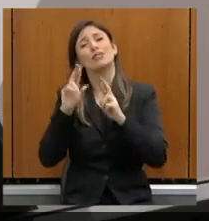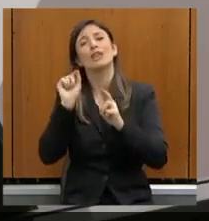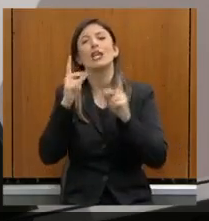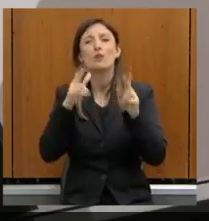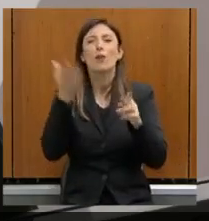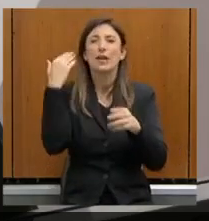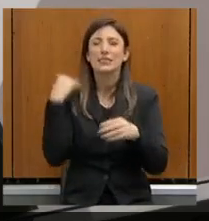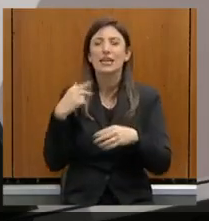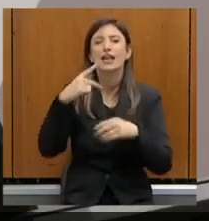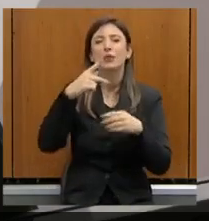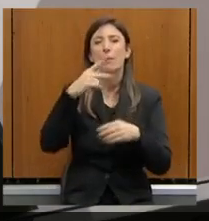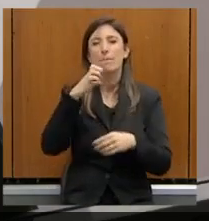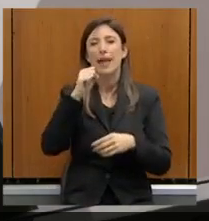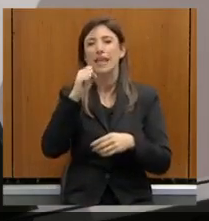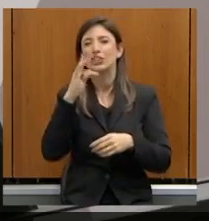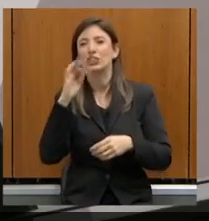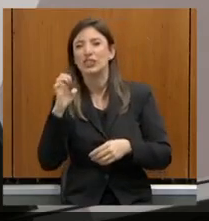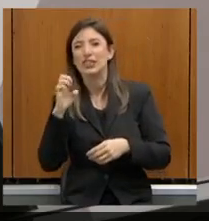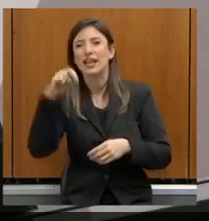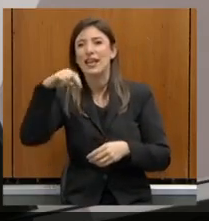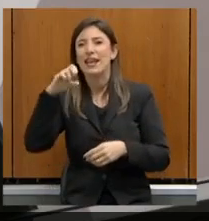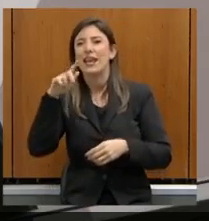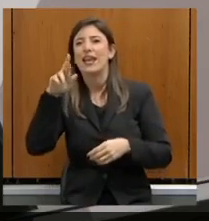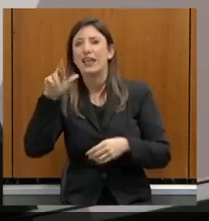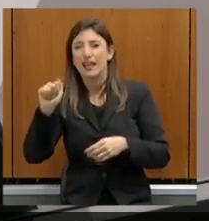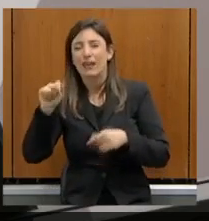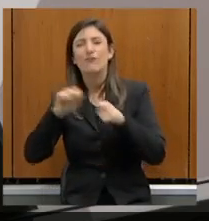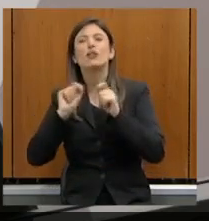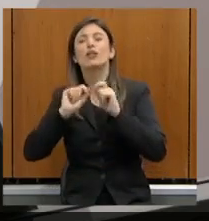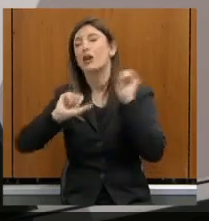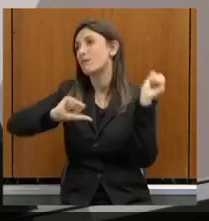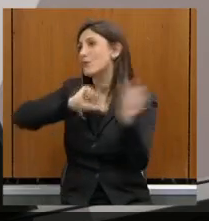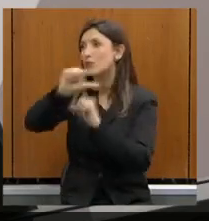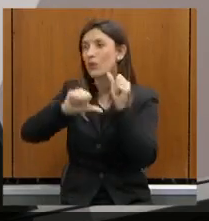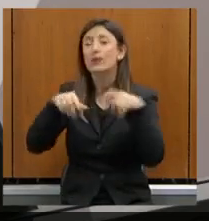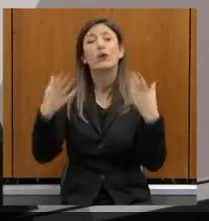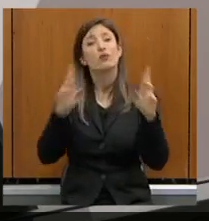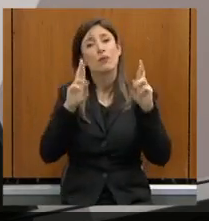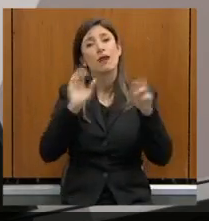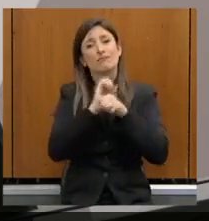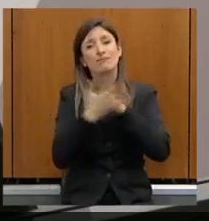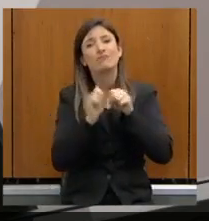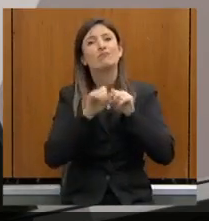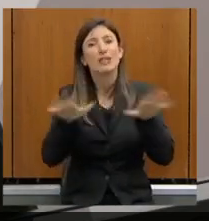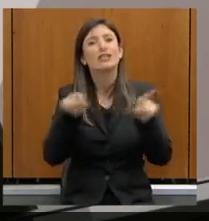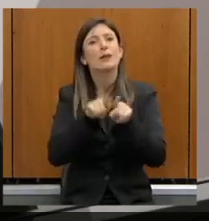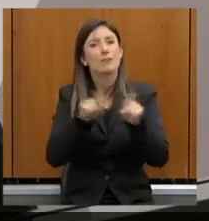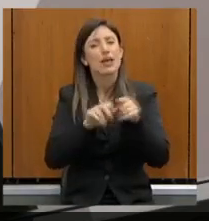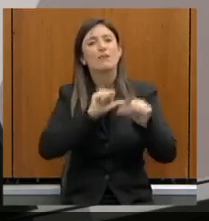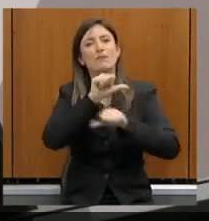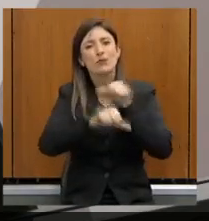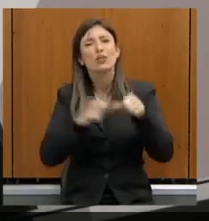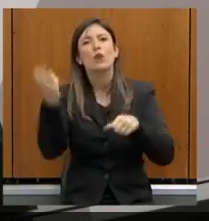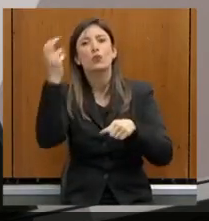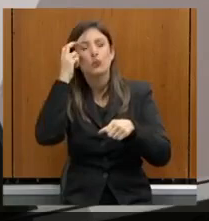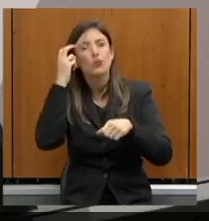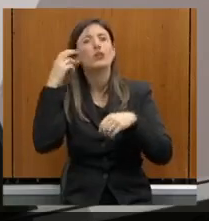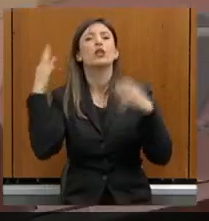renascimento, que ela traga um renascimento na cultura, no turismo e sobretudo na nossa alma. Obrigado.